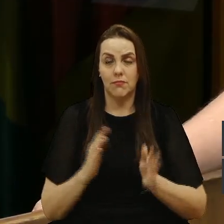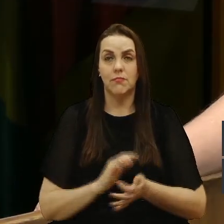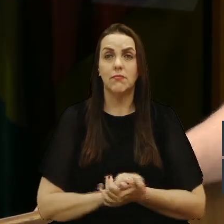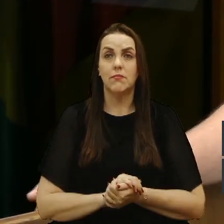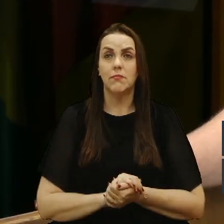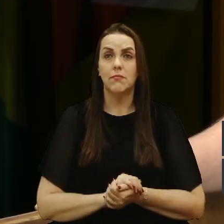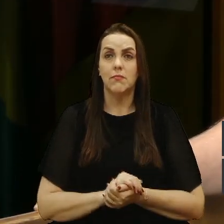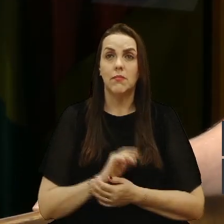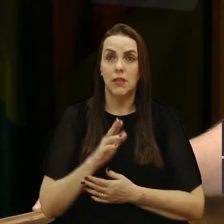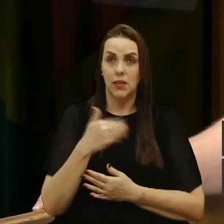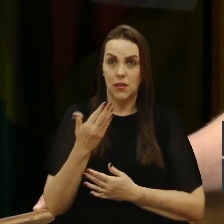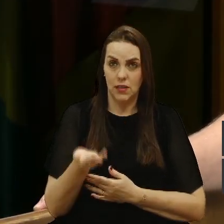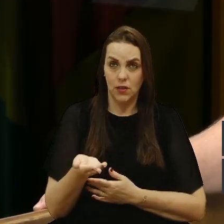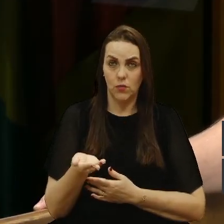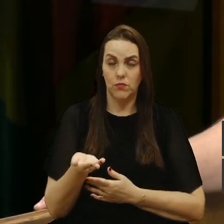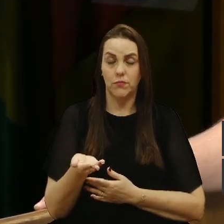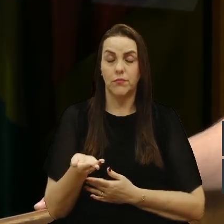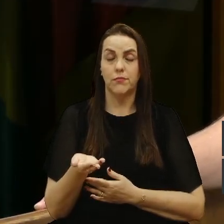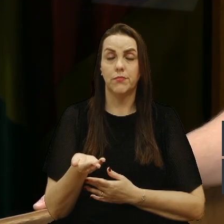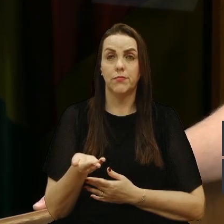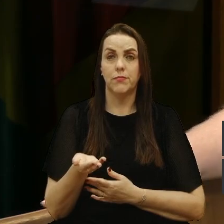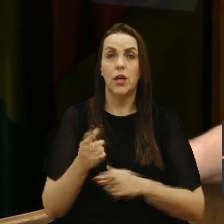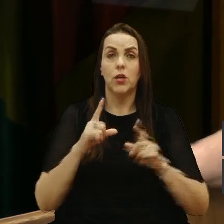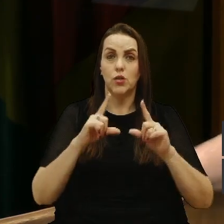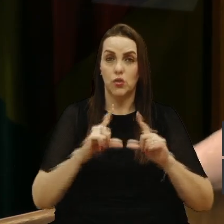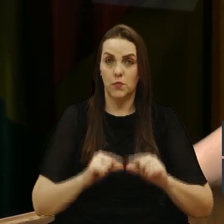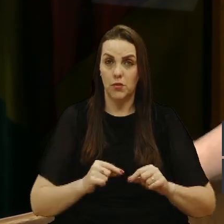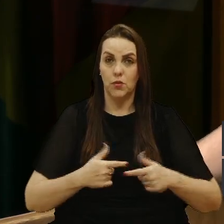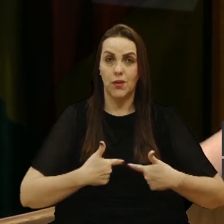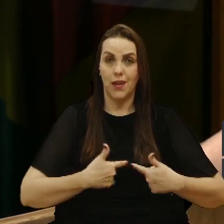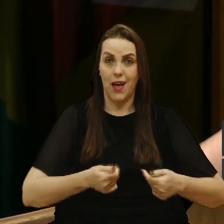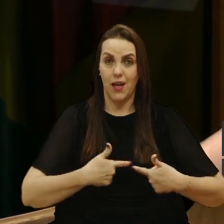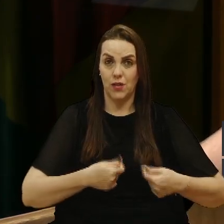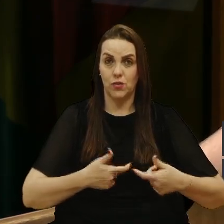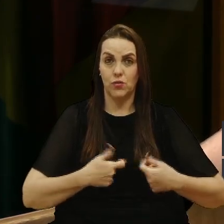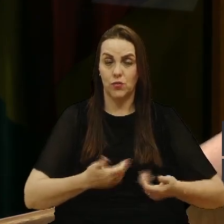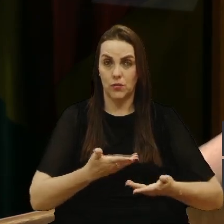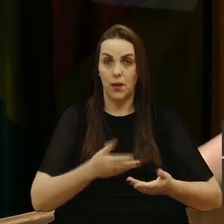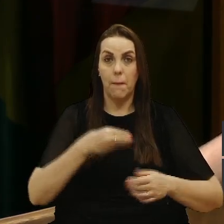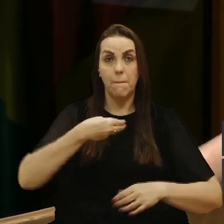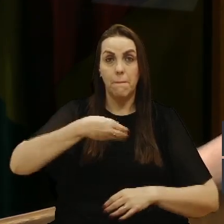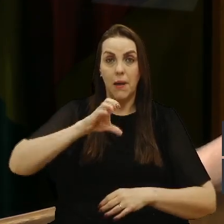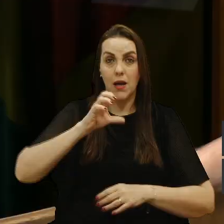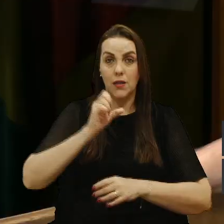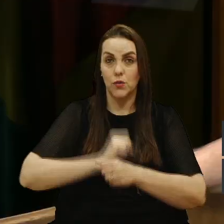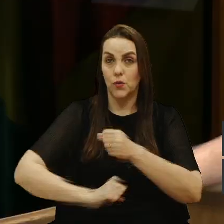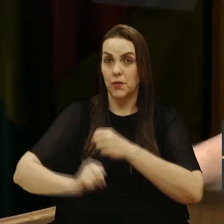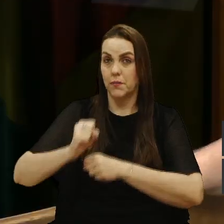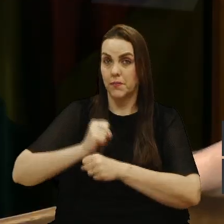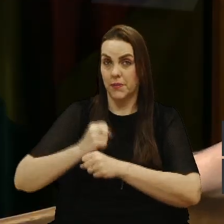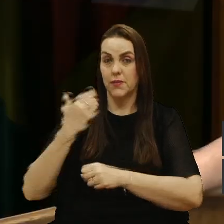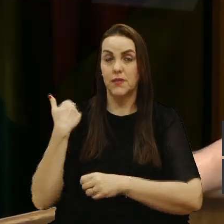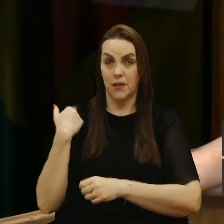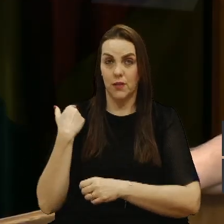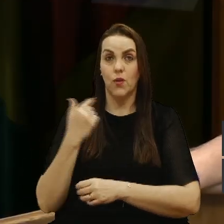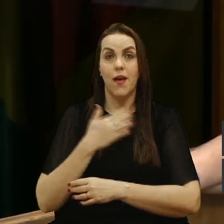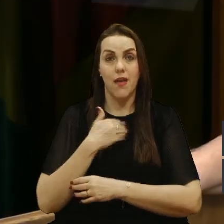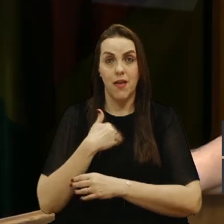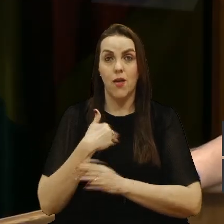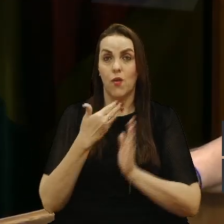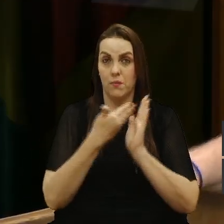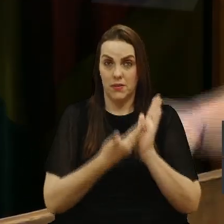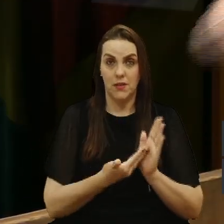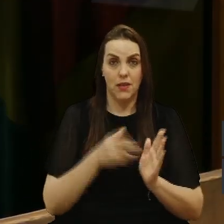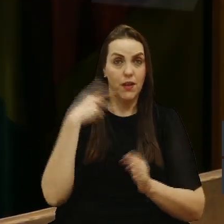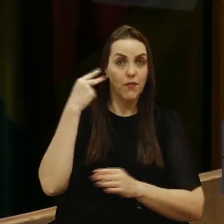concedo. Para a redução do custo da máquina pública, em março do ano passado, vereador Sandro Fantinel, eu apresentei aqui